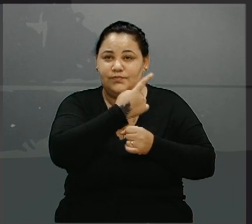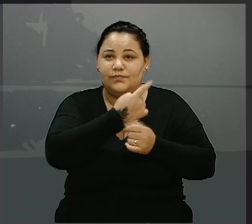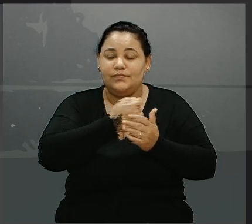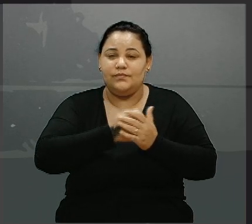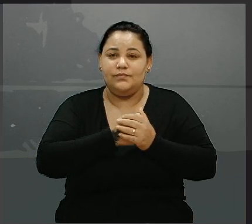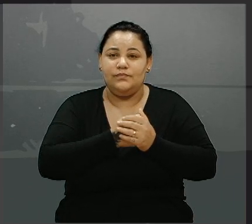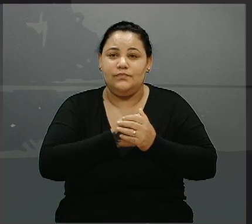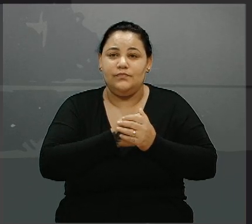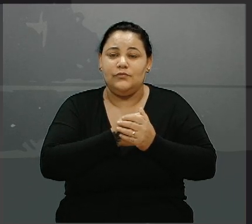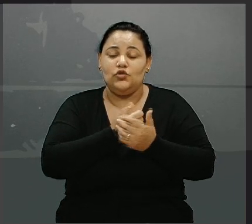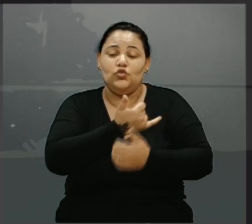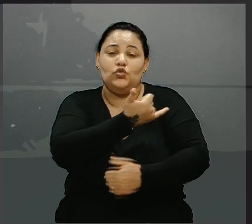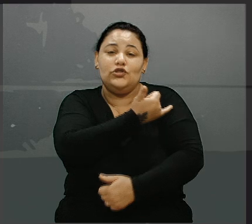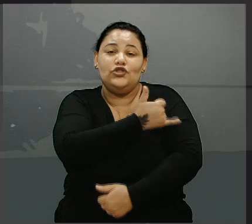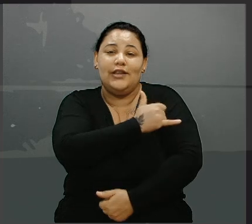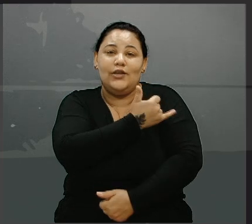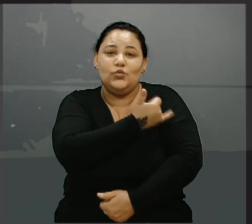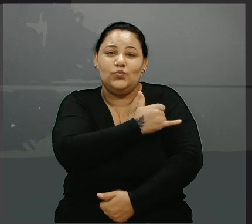no Rio de Janeiro,